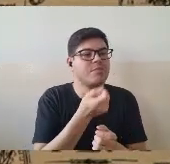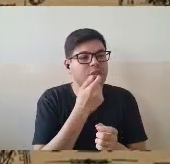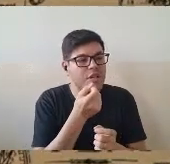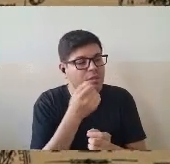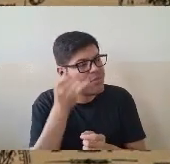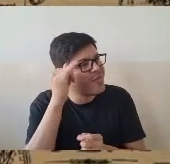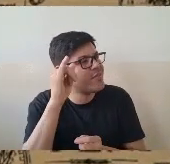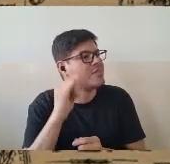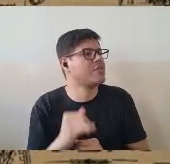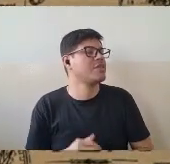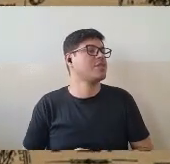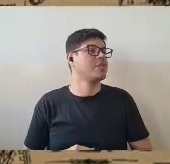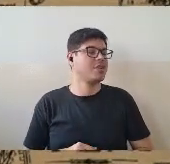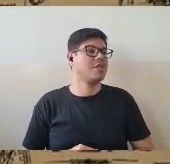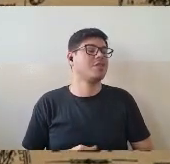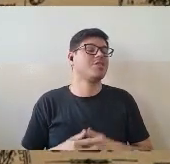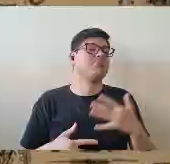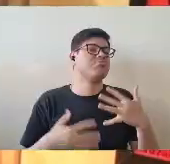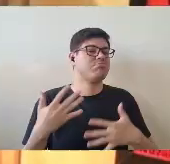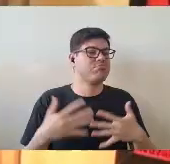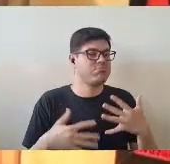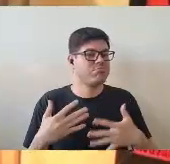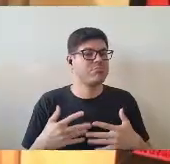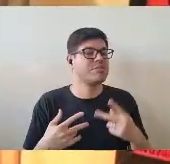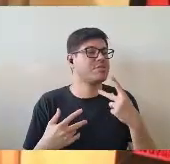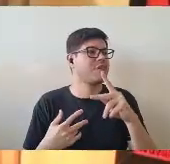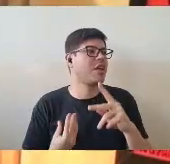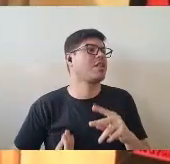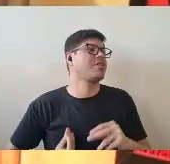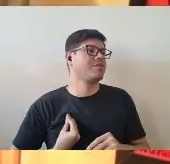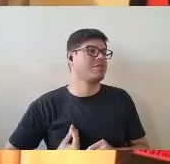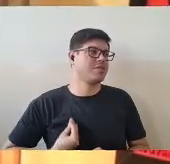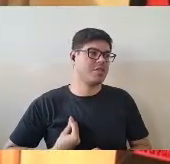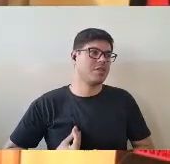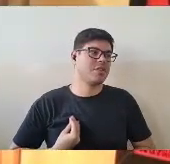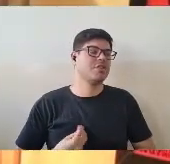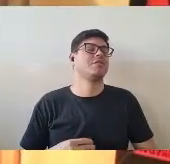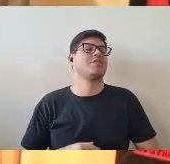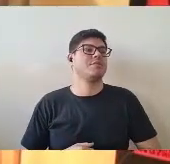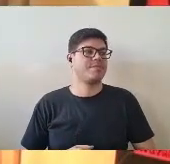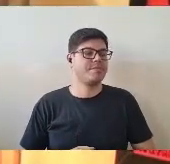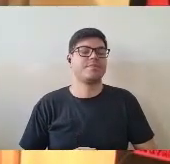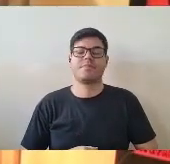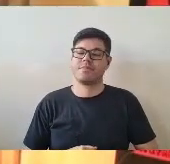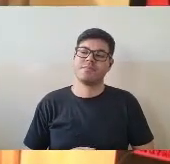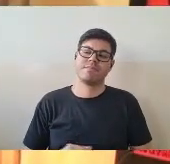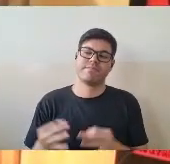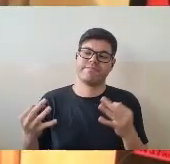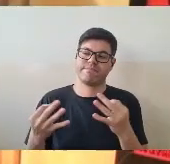existe entre os alunos. Perfeitamente. Agora, o senhor falou de pneumonia, né? E